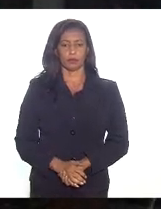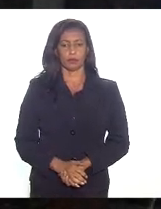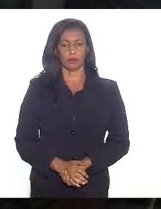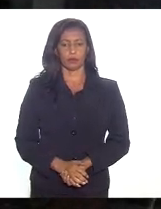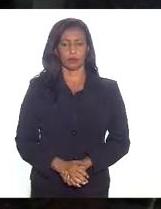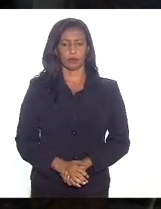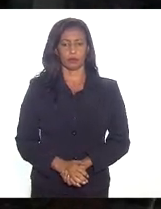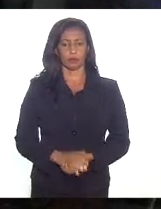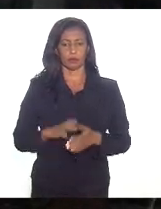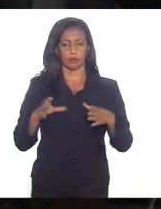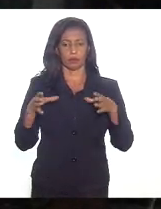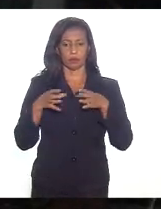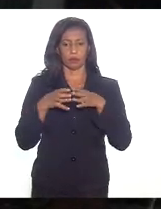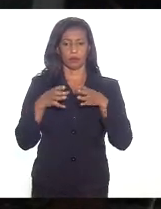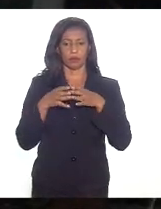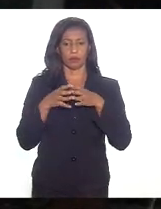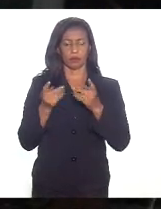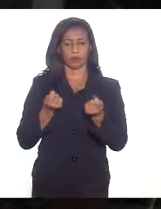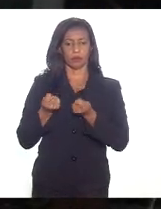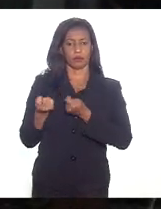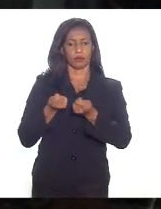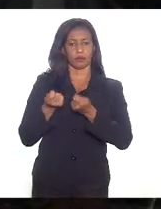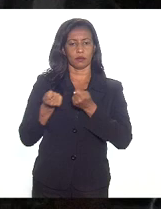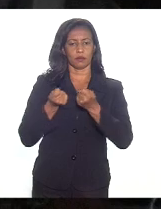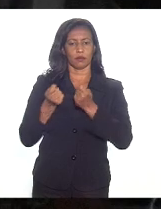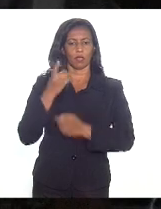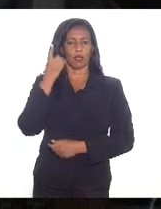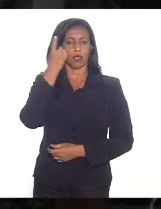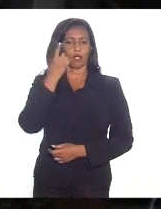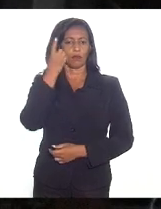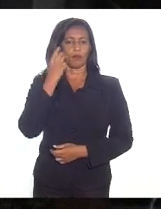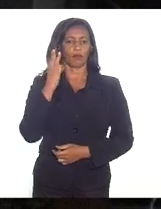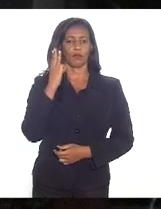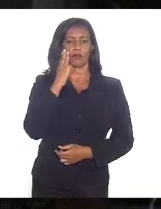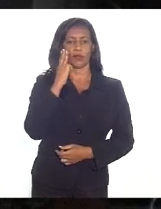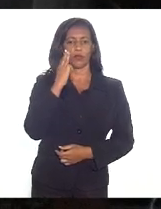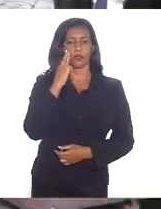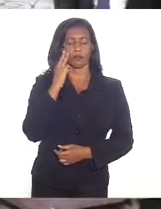Pela Comissão de Economia, agora sim, deputado Valdeir Carneiro.